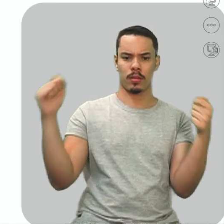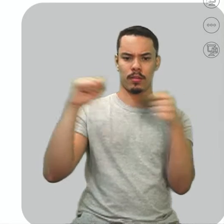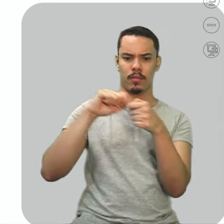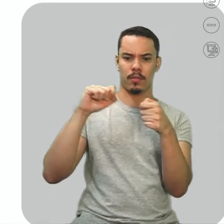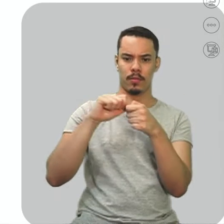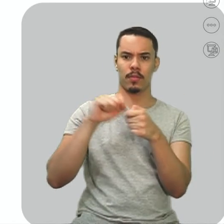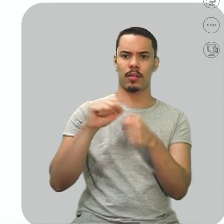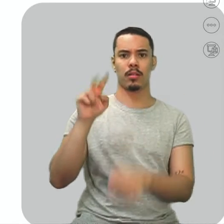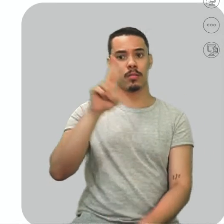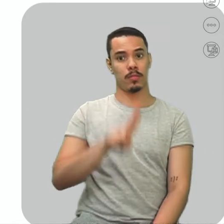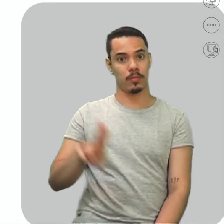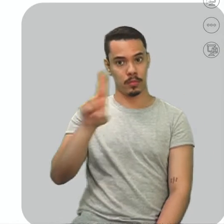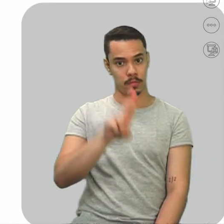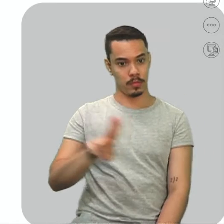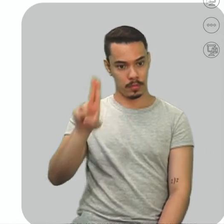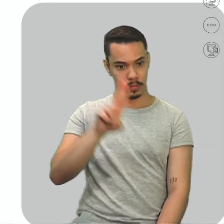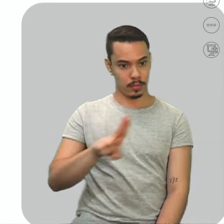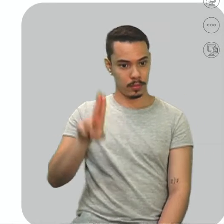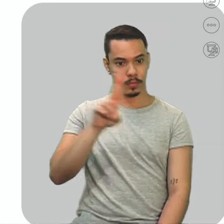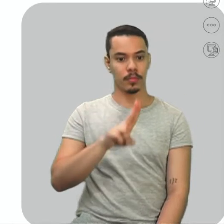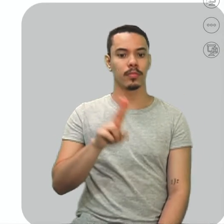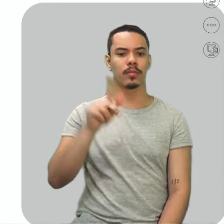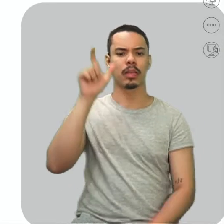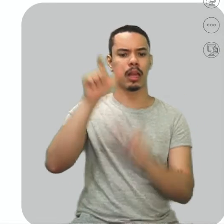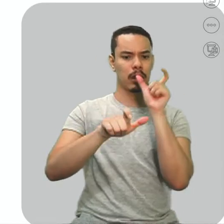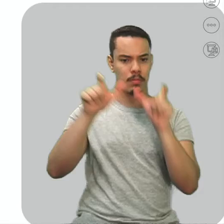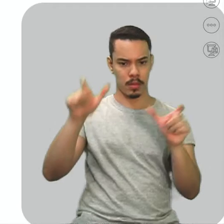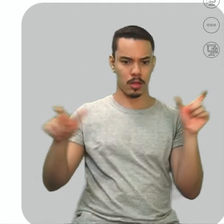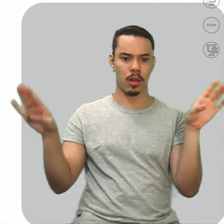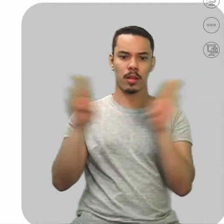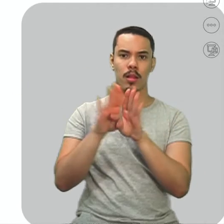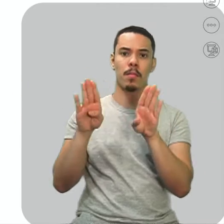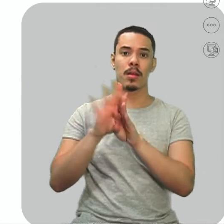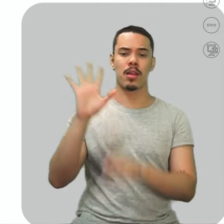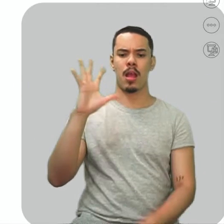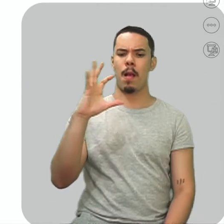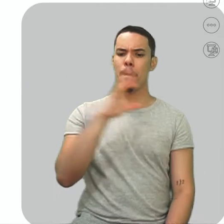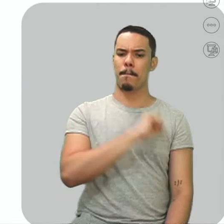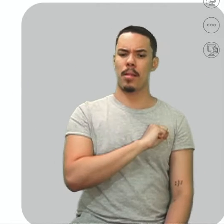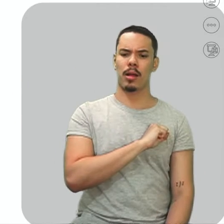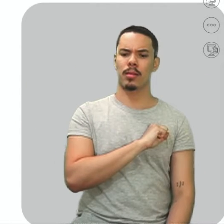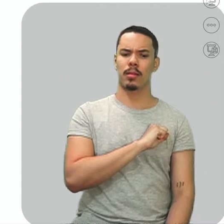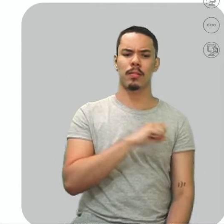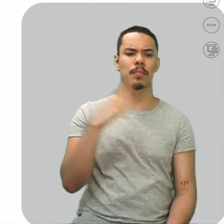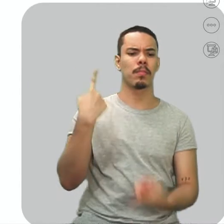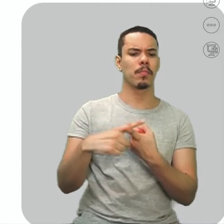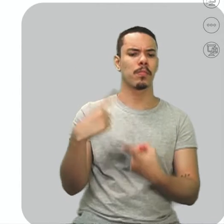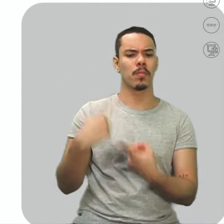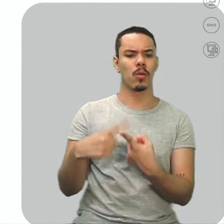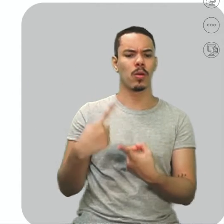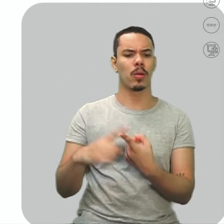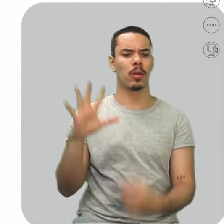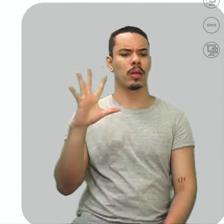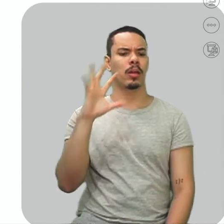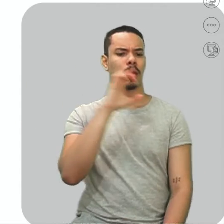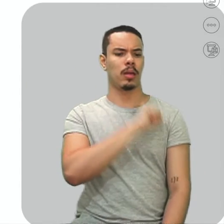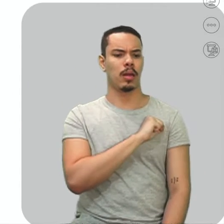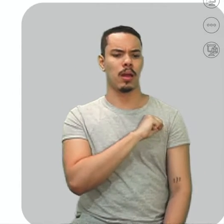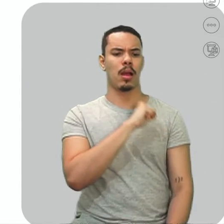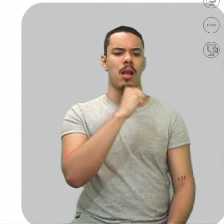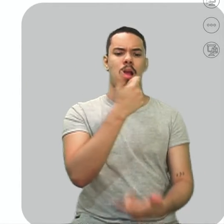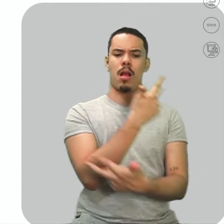para serem usadas e as pessoas para serem amadas é